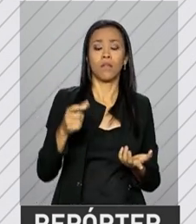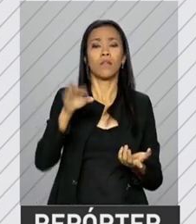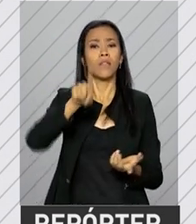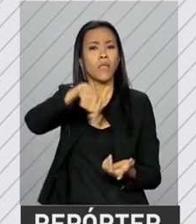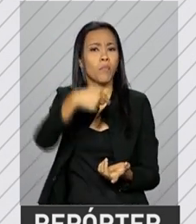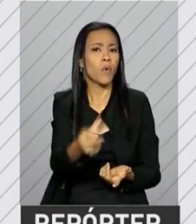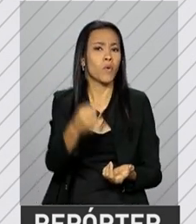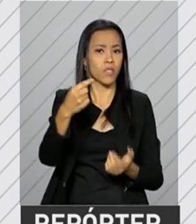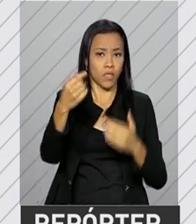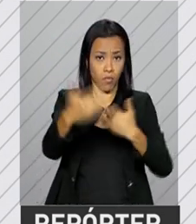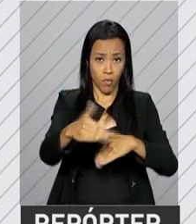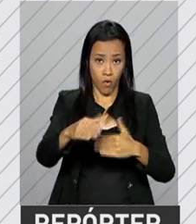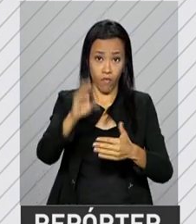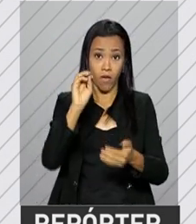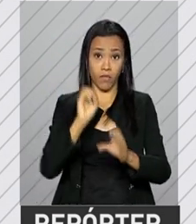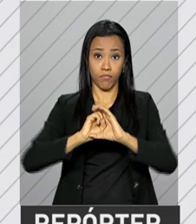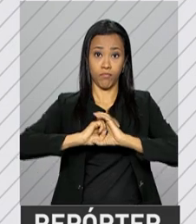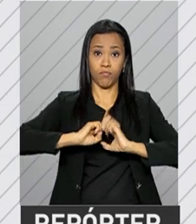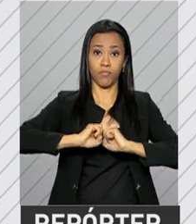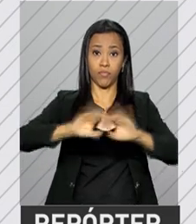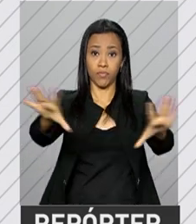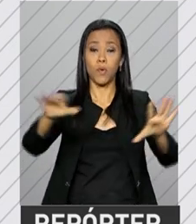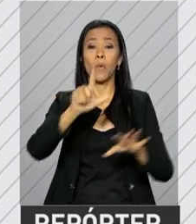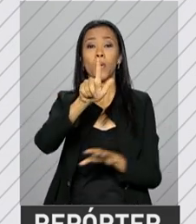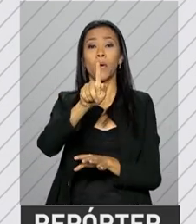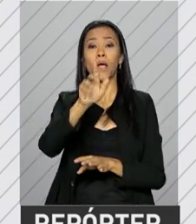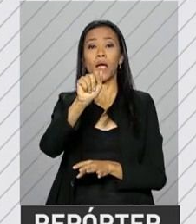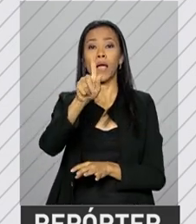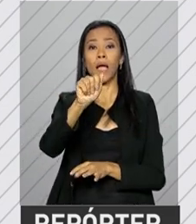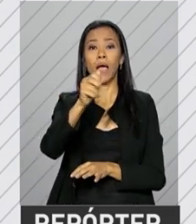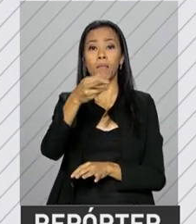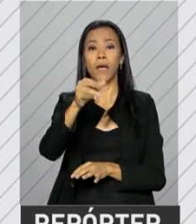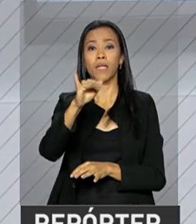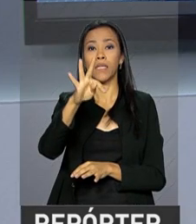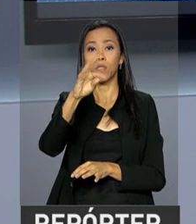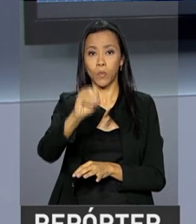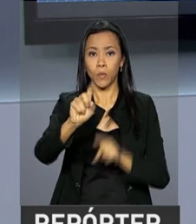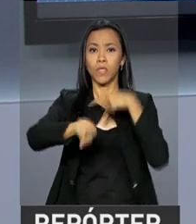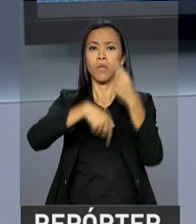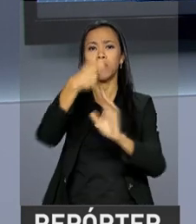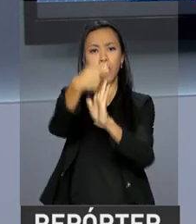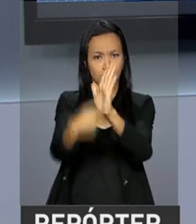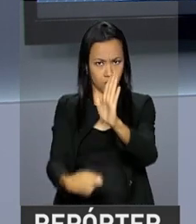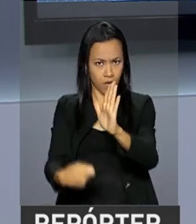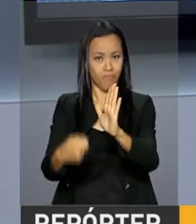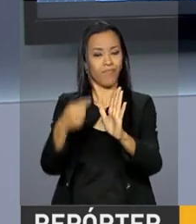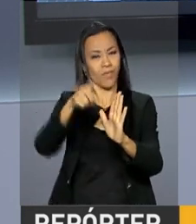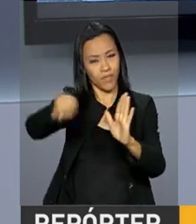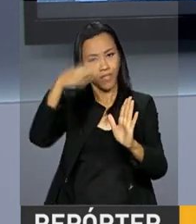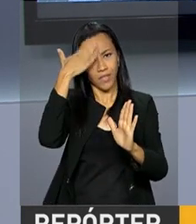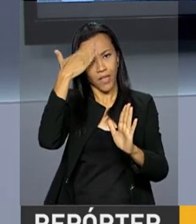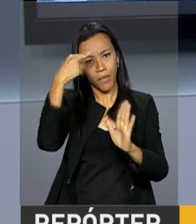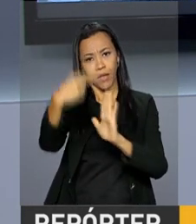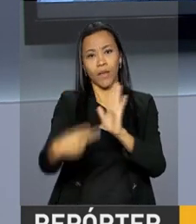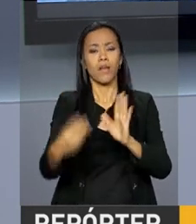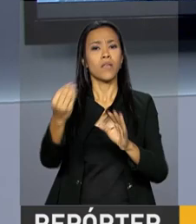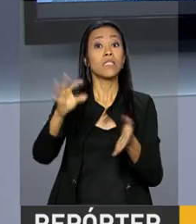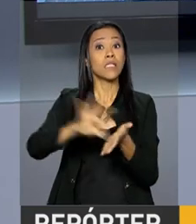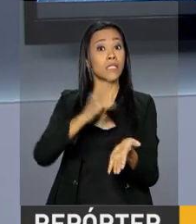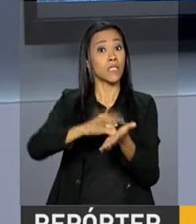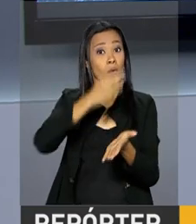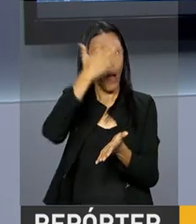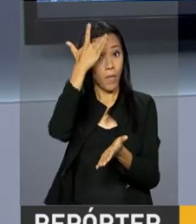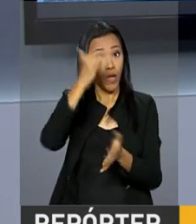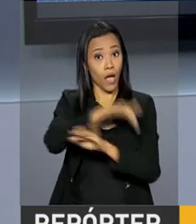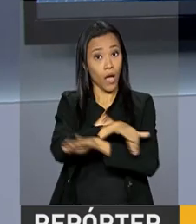Vai disponibilizar o gabarito o resultado individual e o espelho da redação Não esqueça as inscrições pro Enem terminam